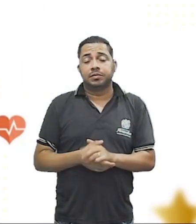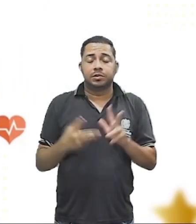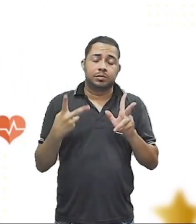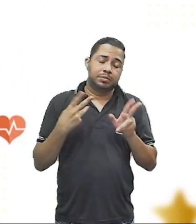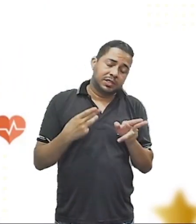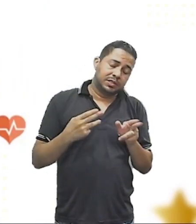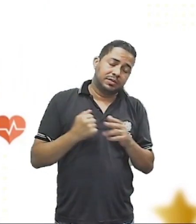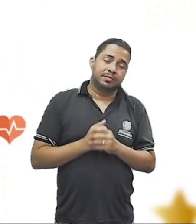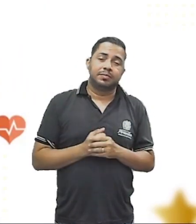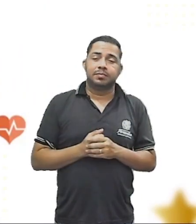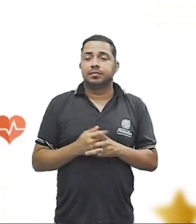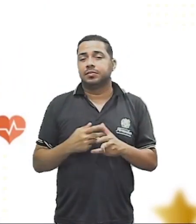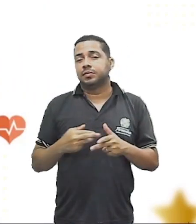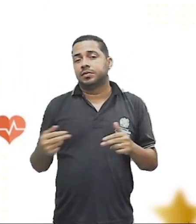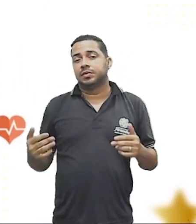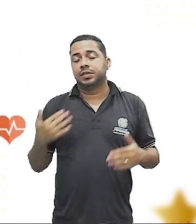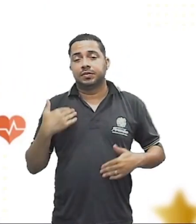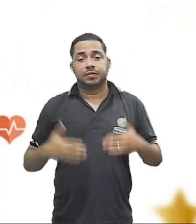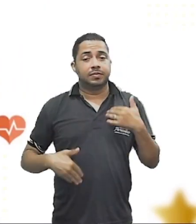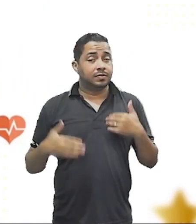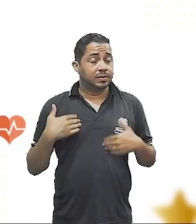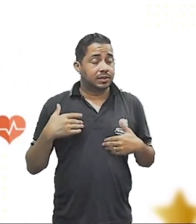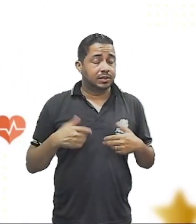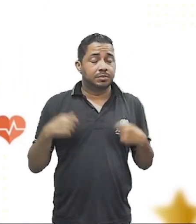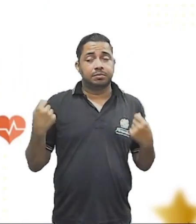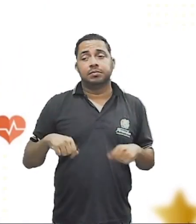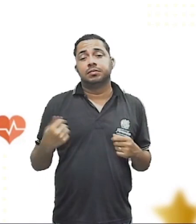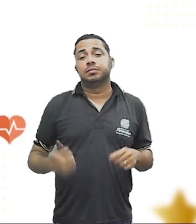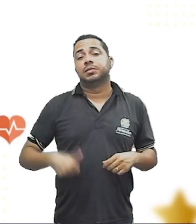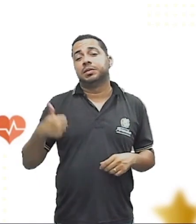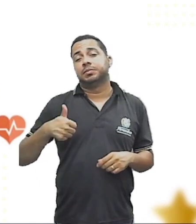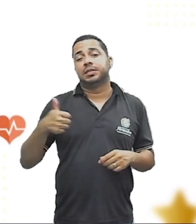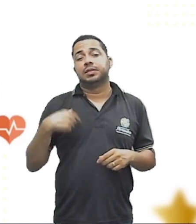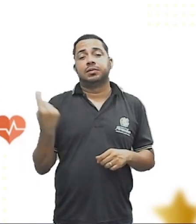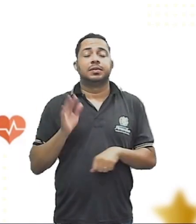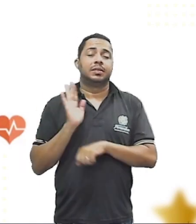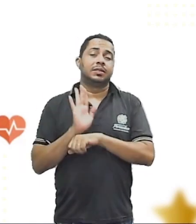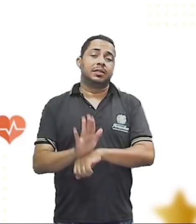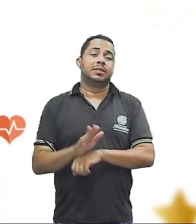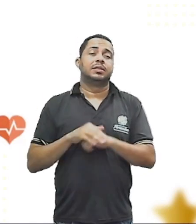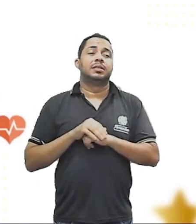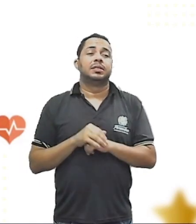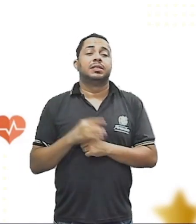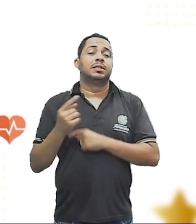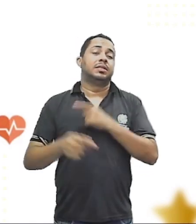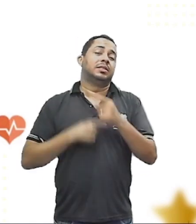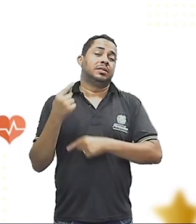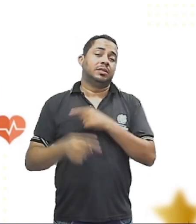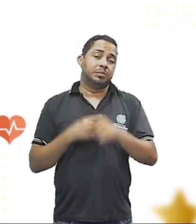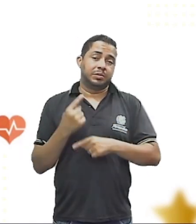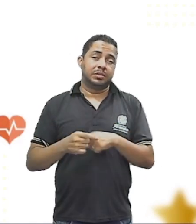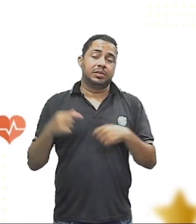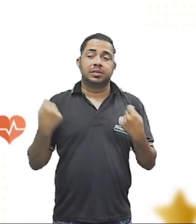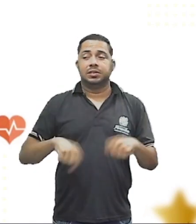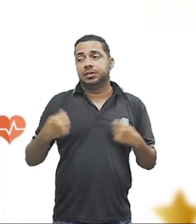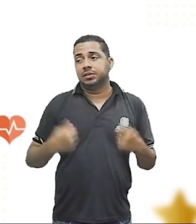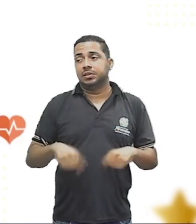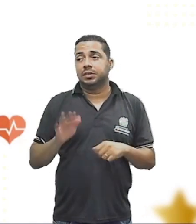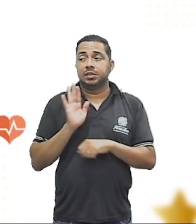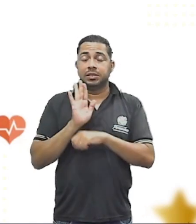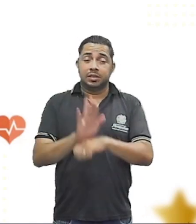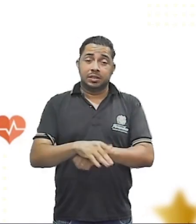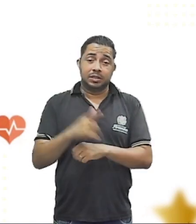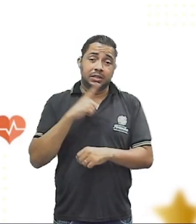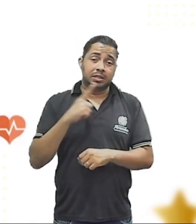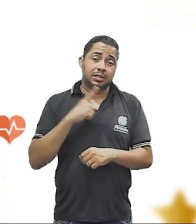dormir. Aspectos físicos são as primeiras necessidades que precisamos atender. Após essas necessidades atendidas, nós